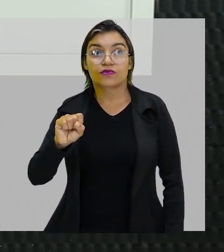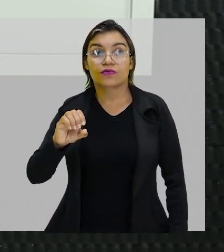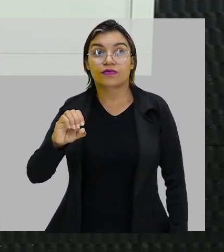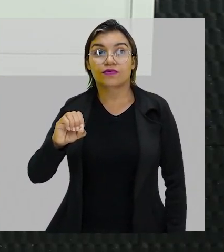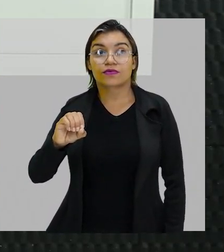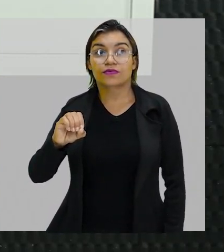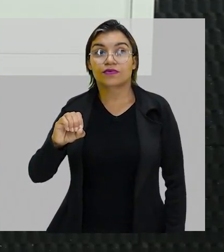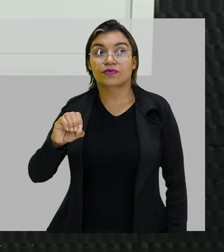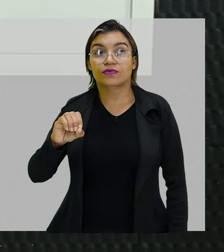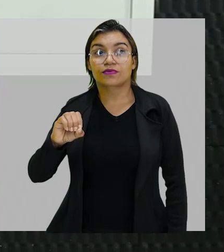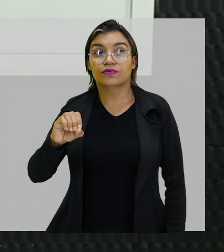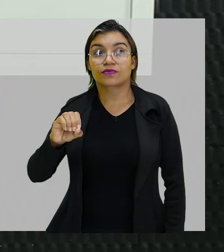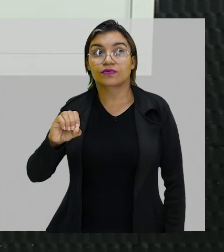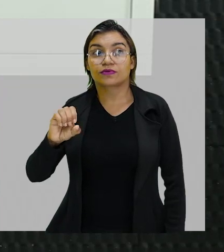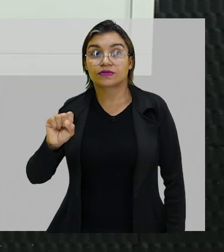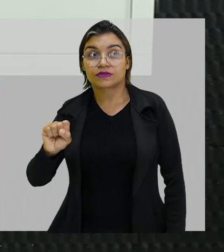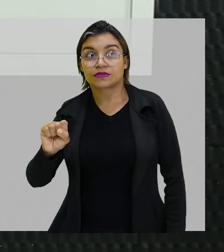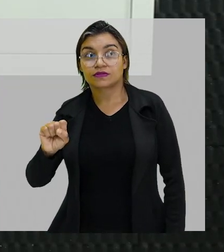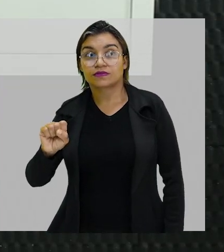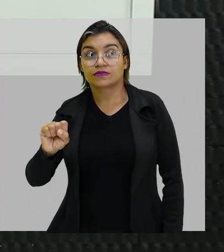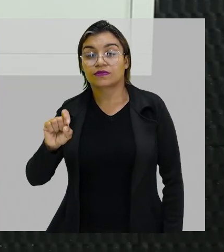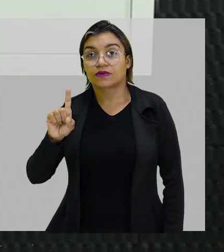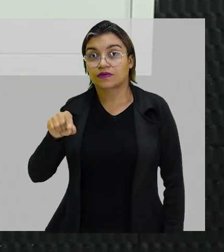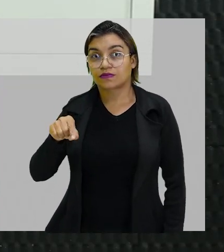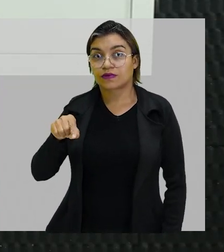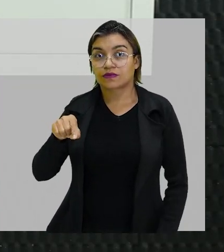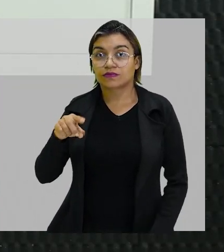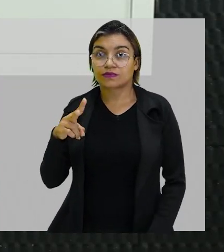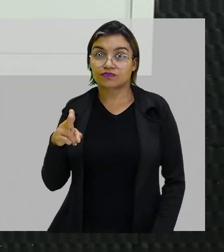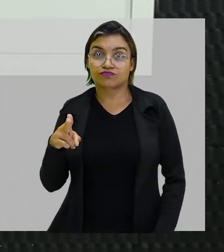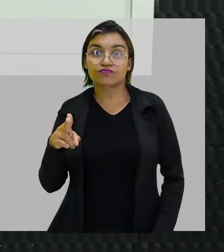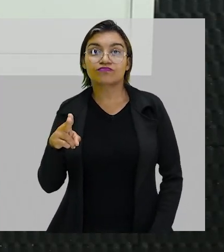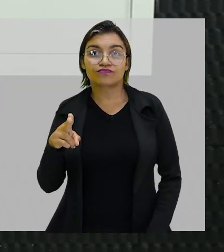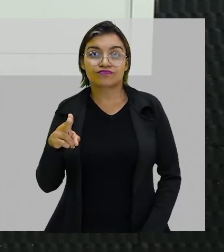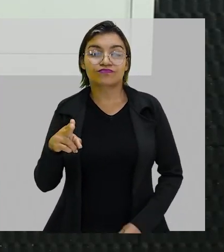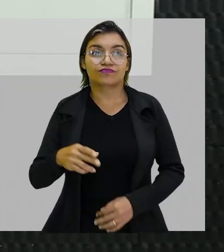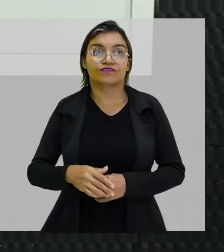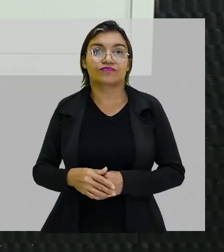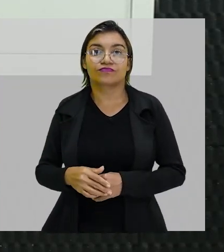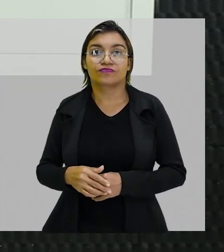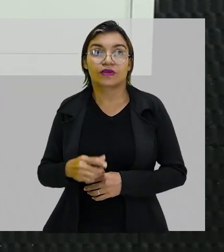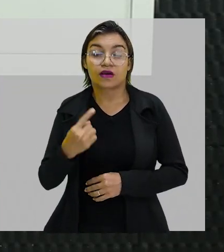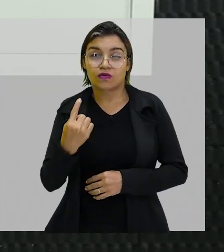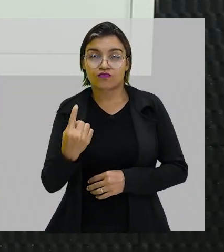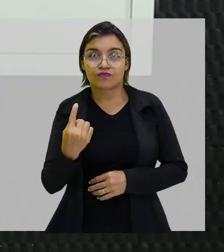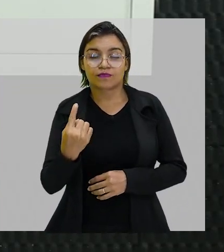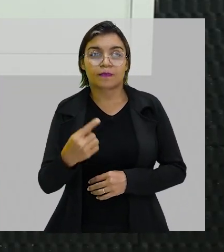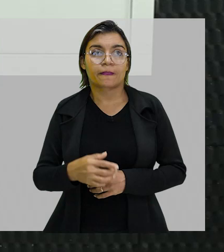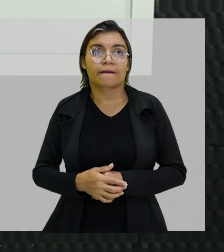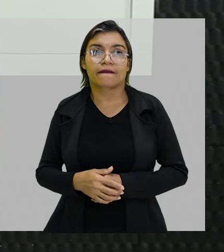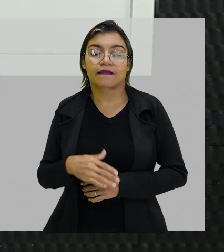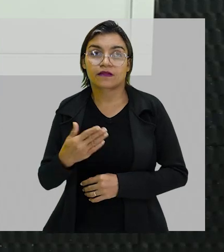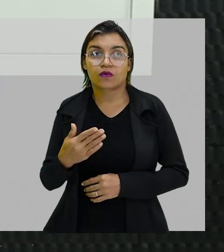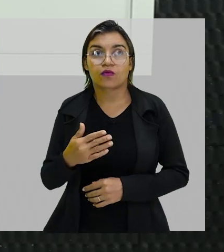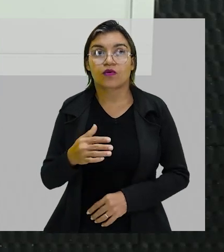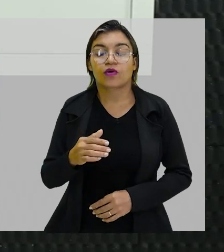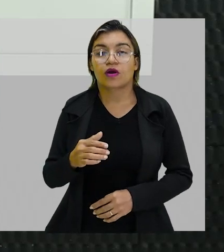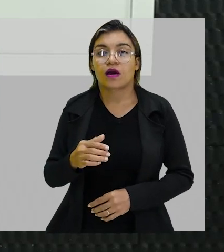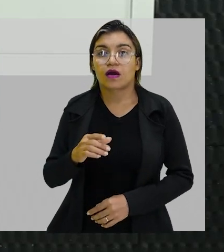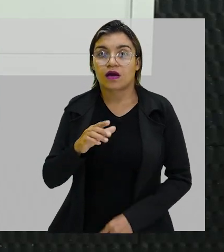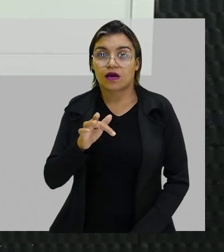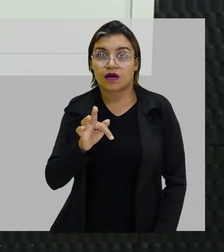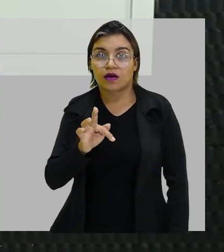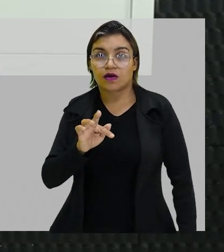Ok? Então, no caso, o nosso fluxo, ele vai ser o quê? O fluxo, ele vai ser